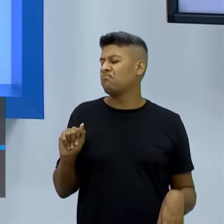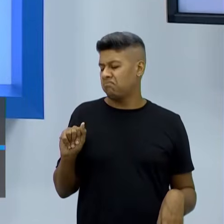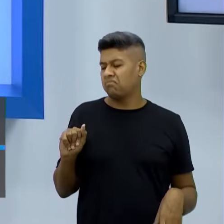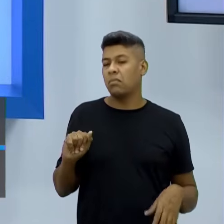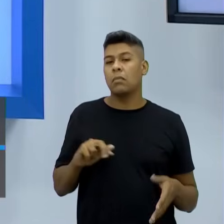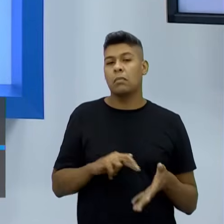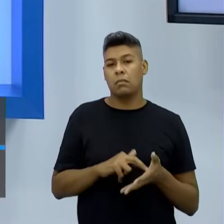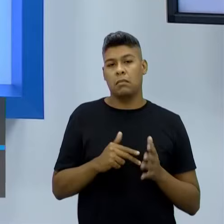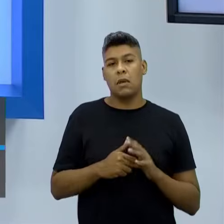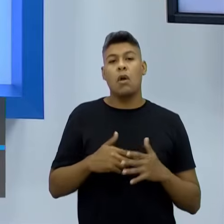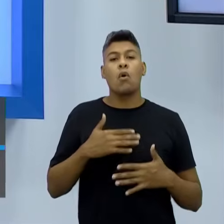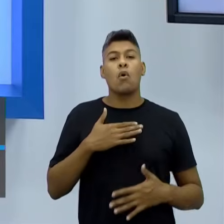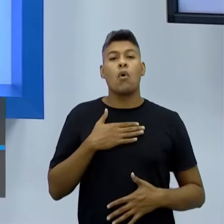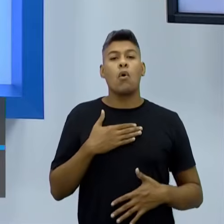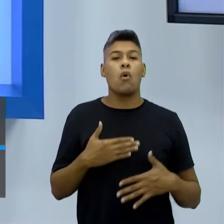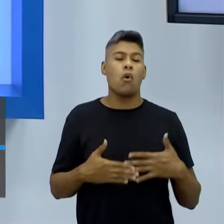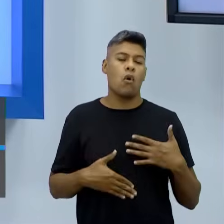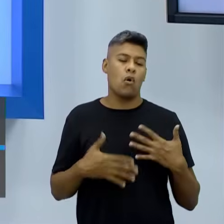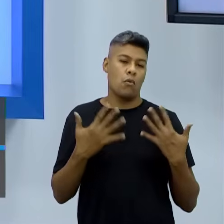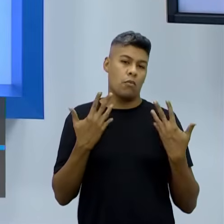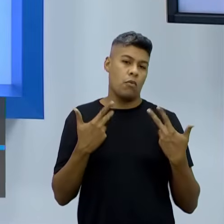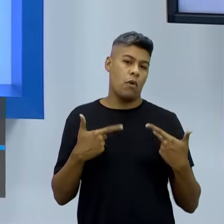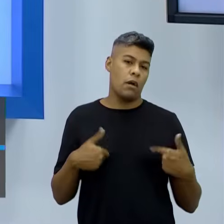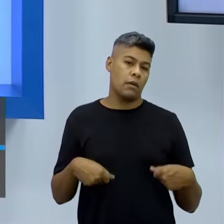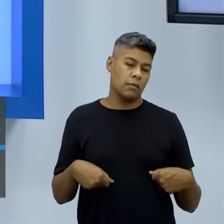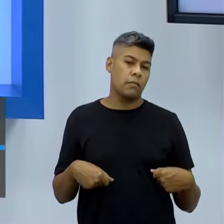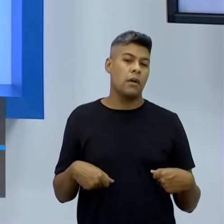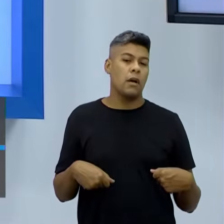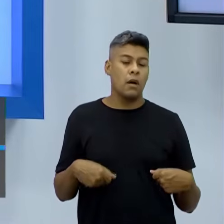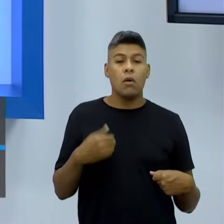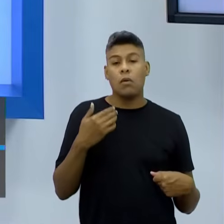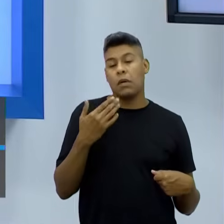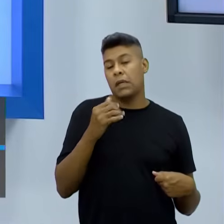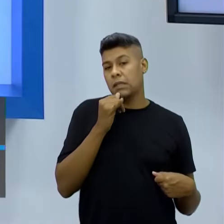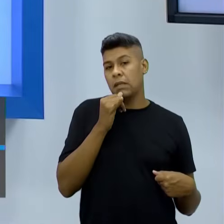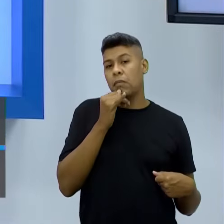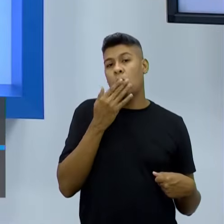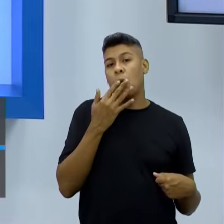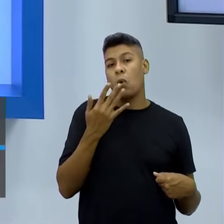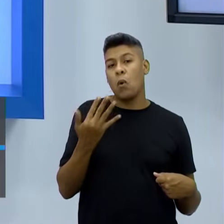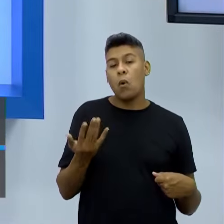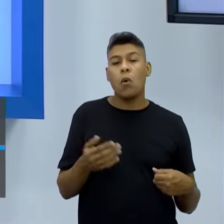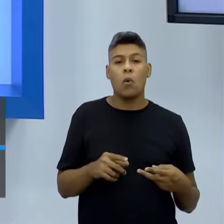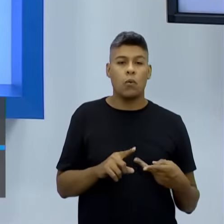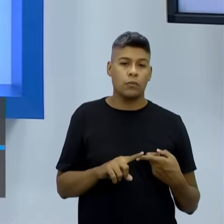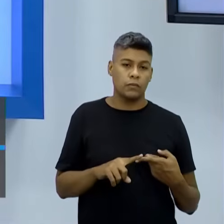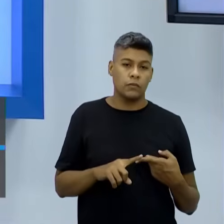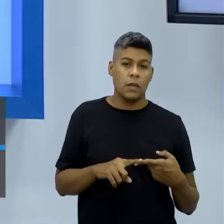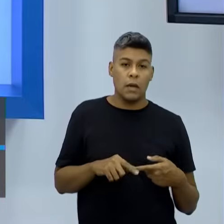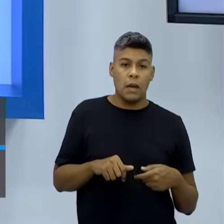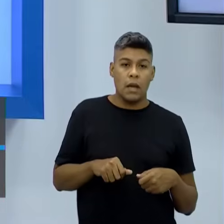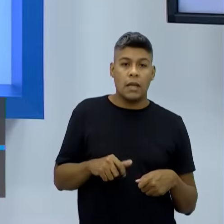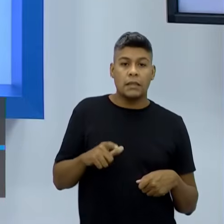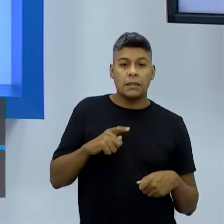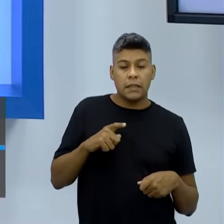do indivíduo ali, do animal. Então ele coloca coloração, quantas patas, se apresentam ou não asas, se